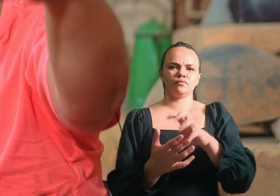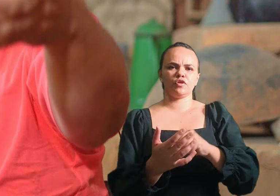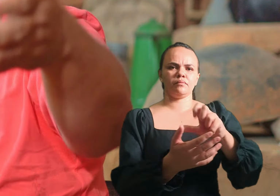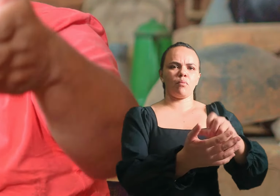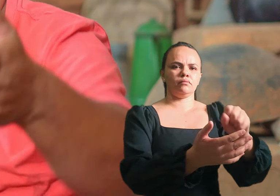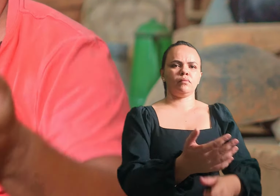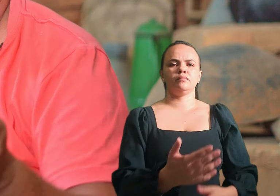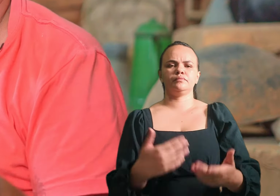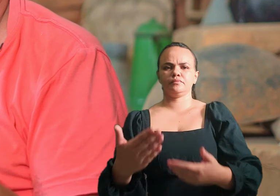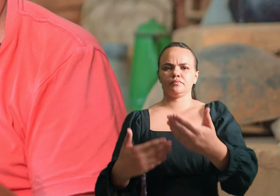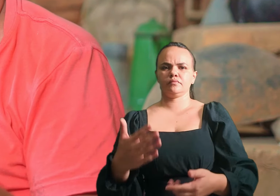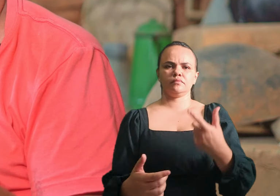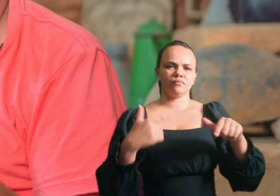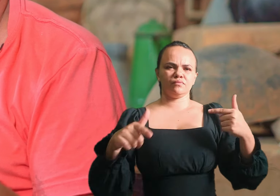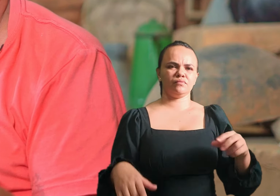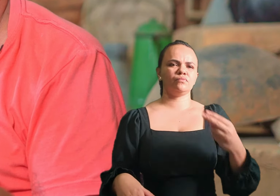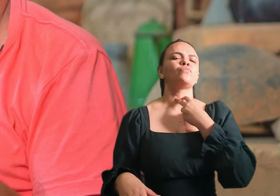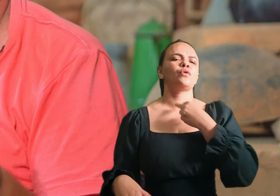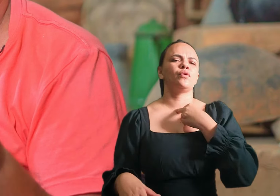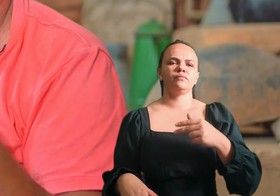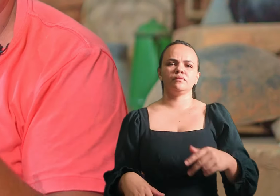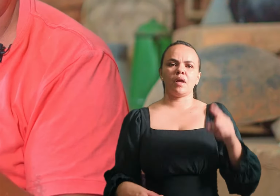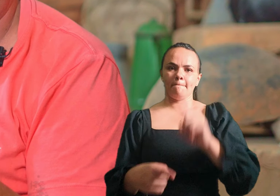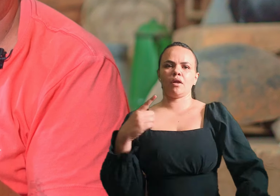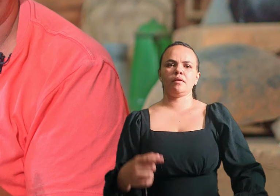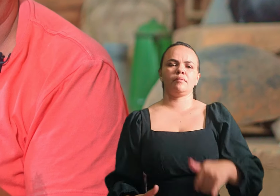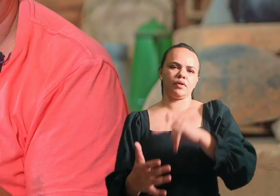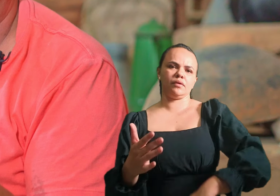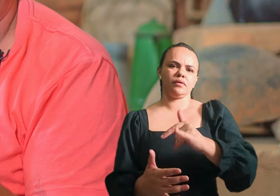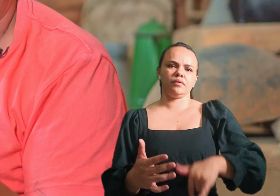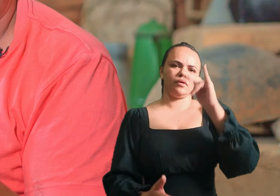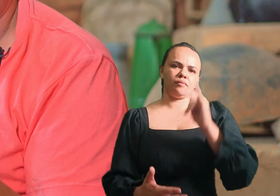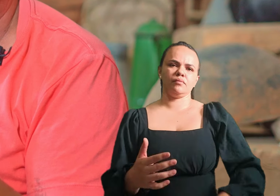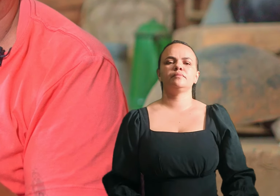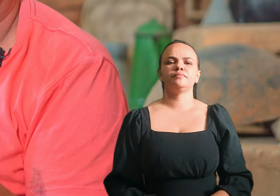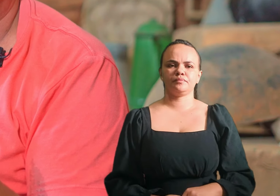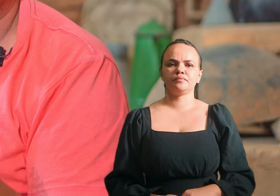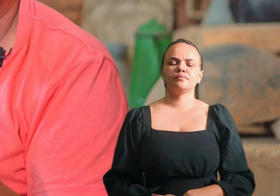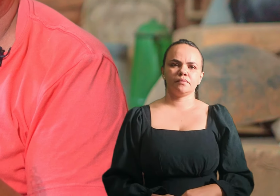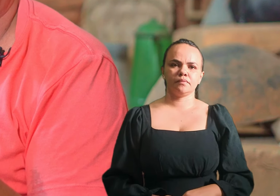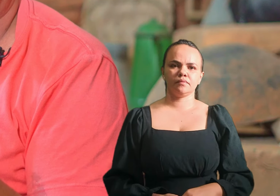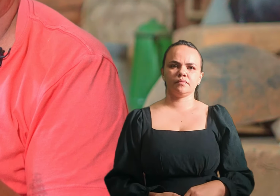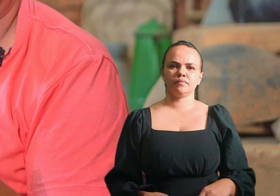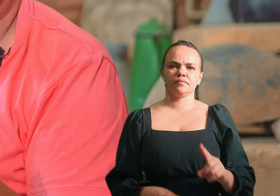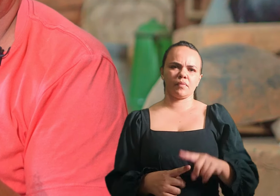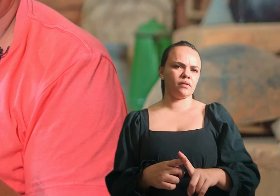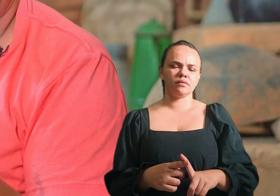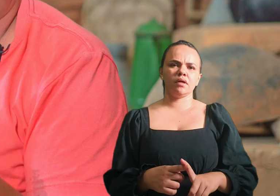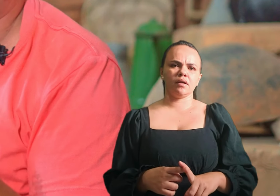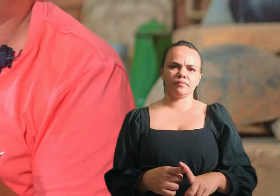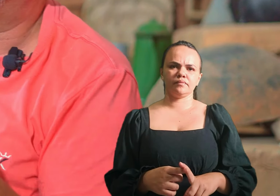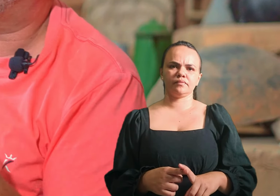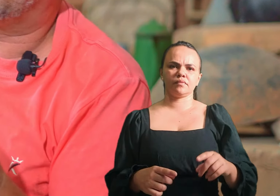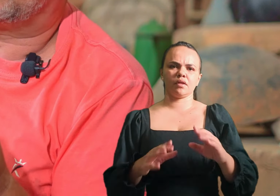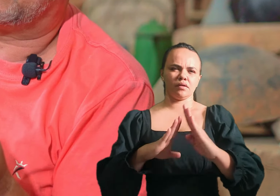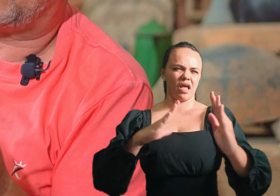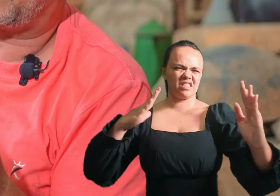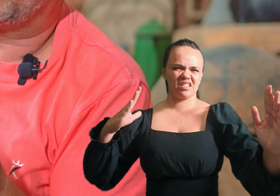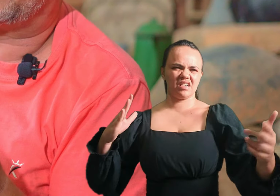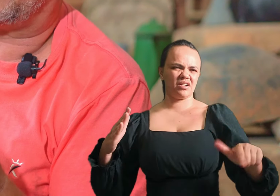860 a gente já vai ter documentos que proibia a criação de gada aqui na serra porque era assim não tinha cerca como tem hoje então